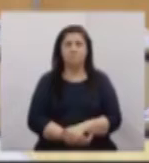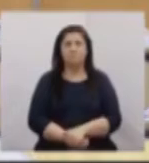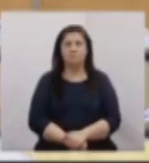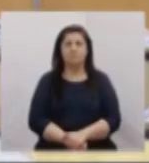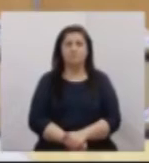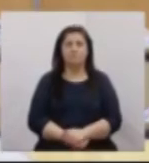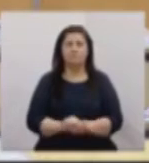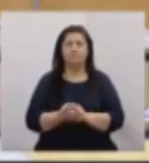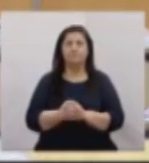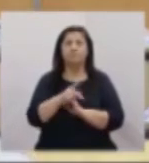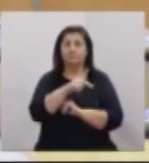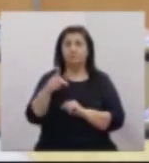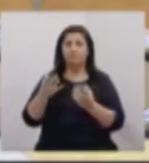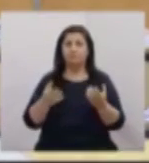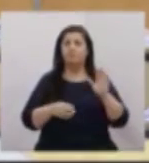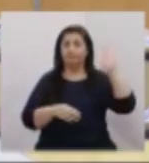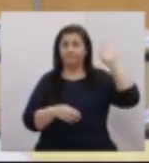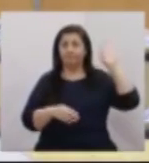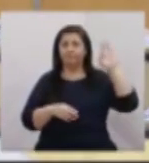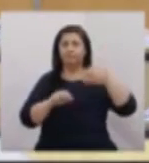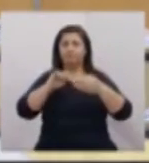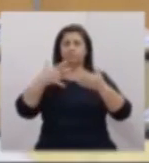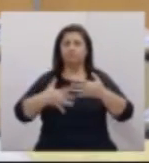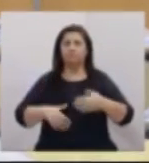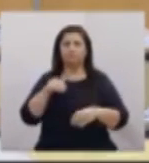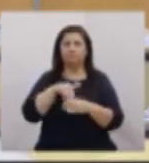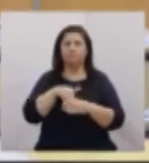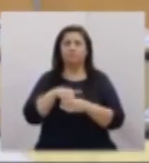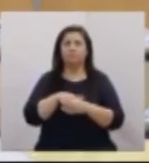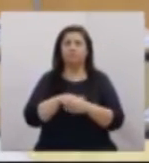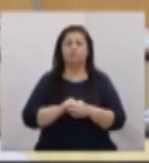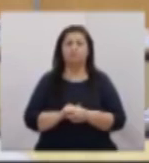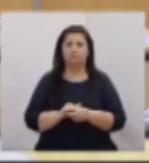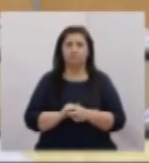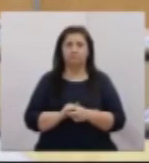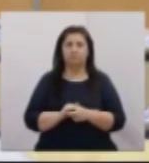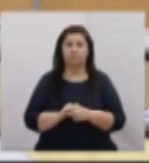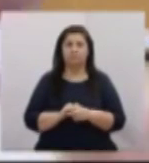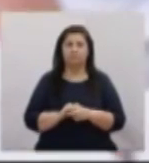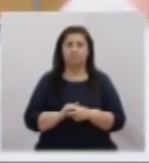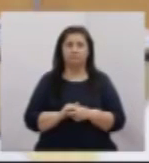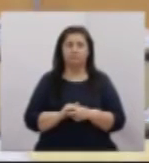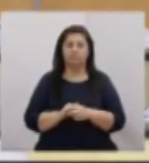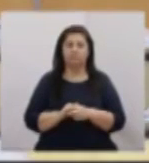Senhor presidente, eu quero já justificar o meu voto. Esse sistema